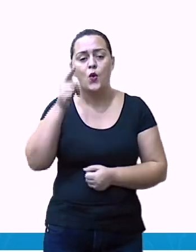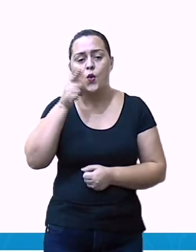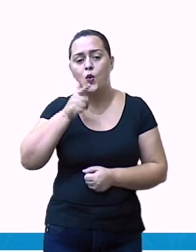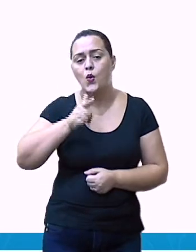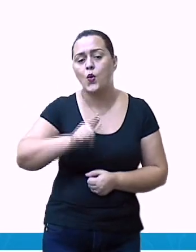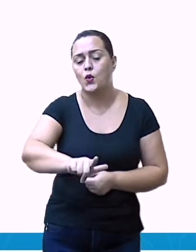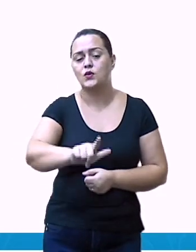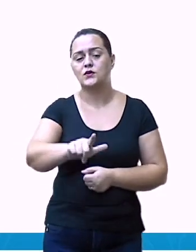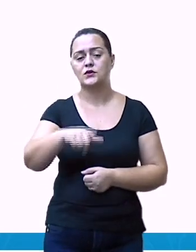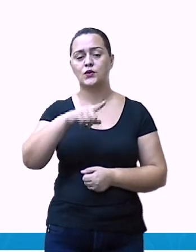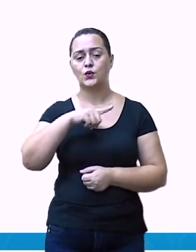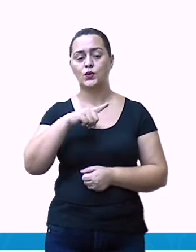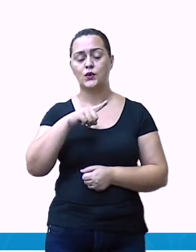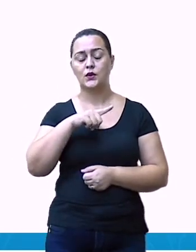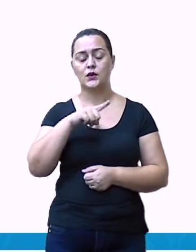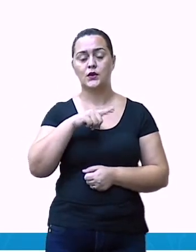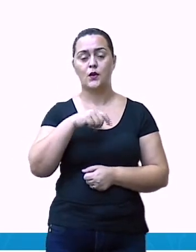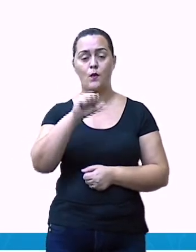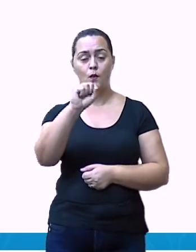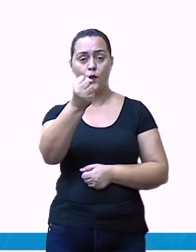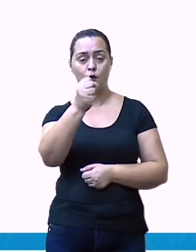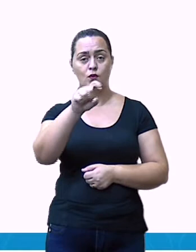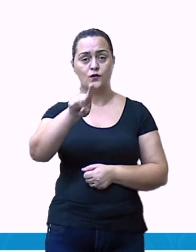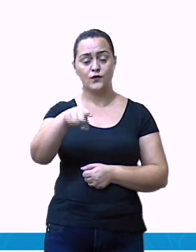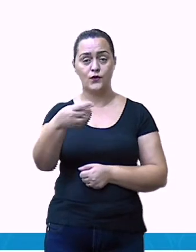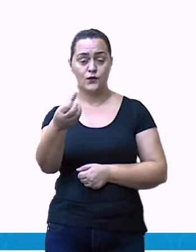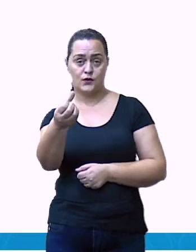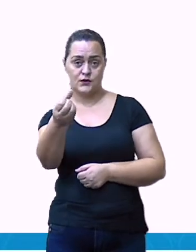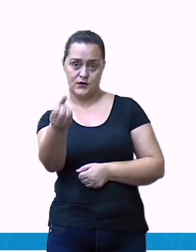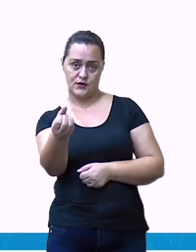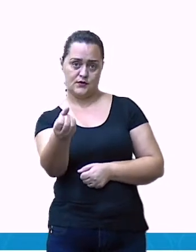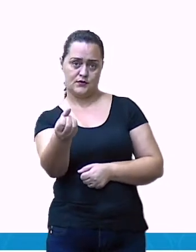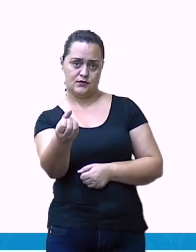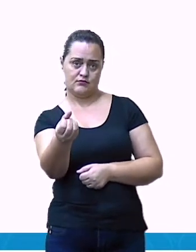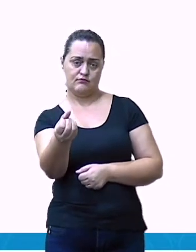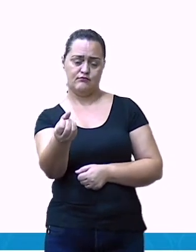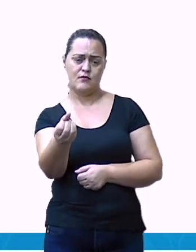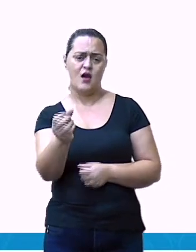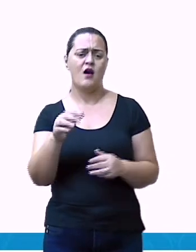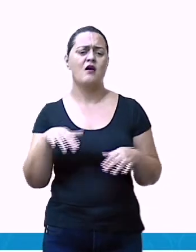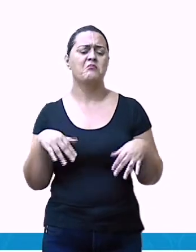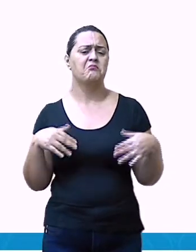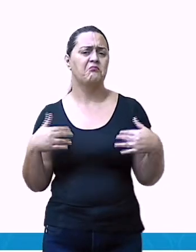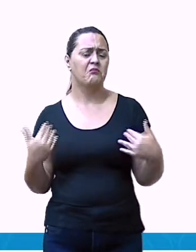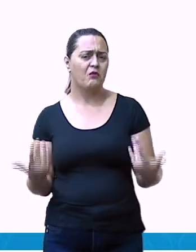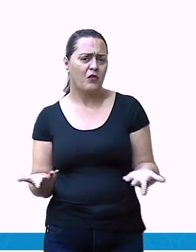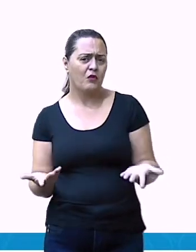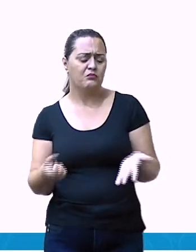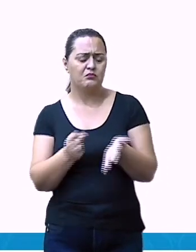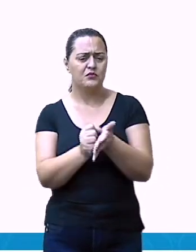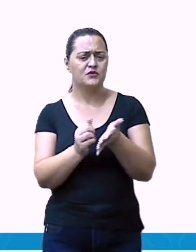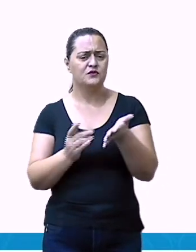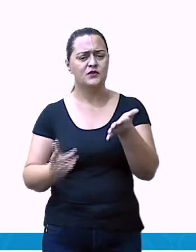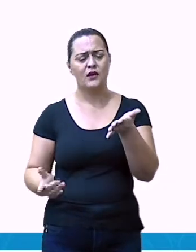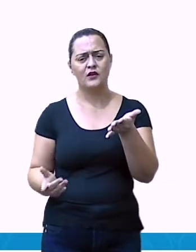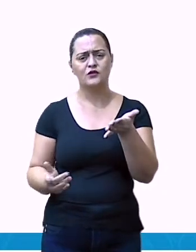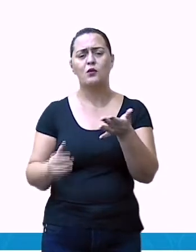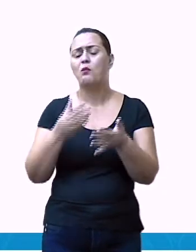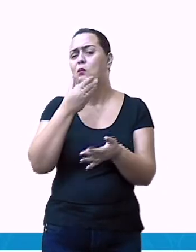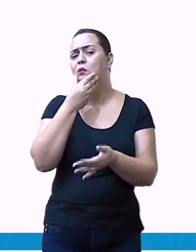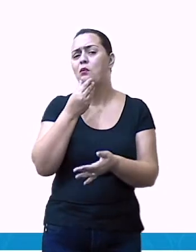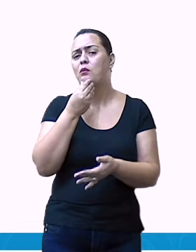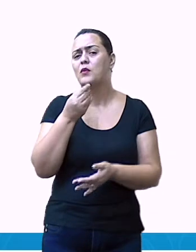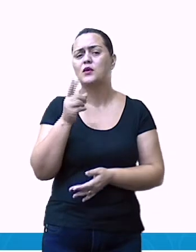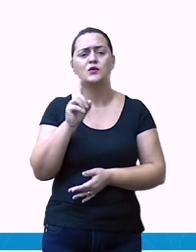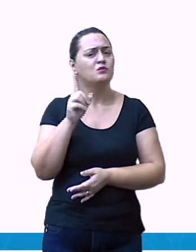décimos. Qual questão Renato não soube resolver? Agora eles não estão falando para nós qual